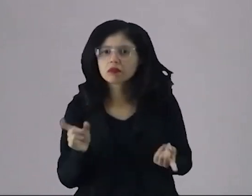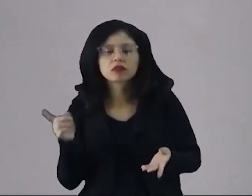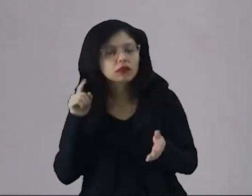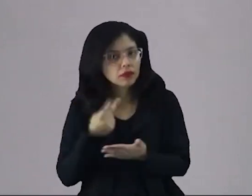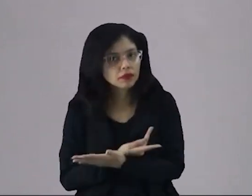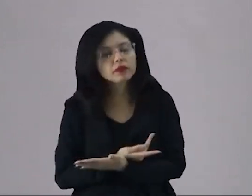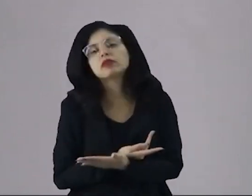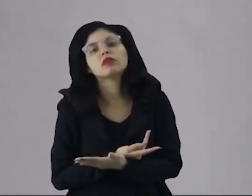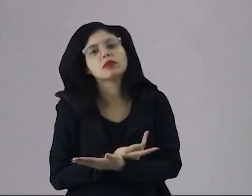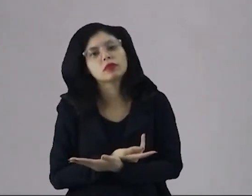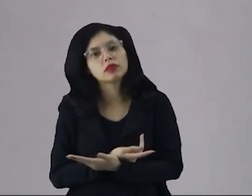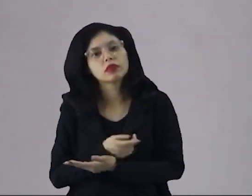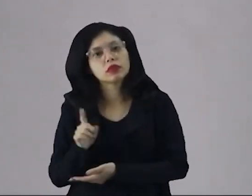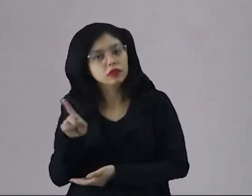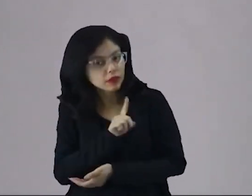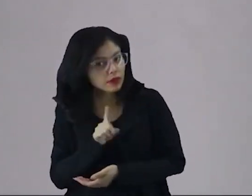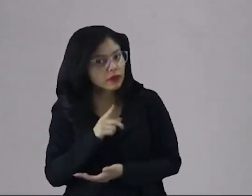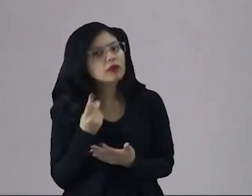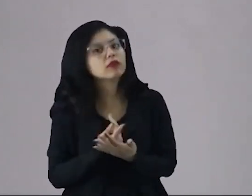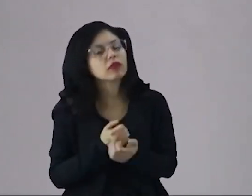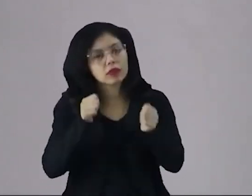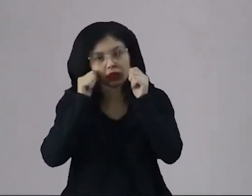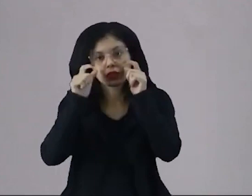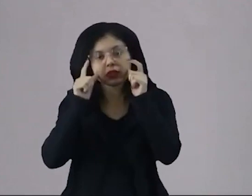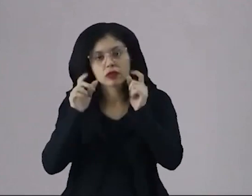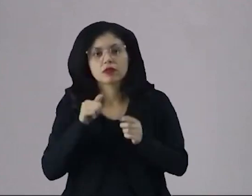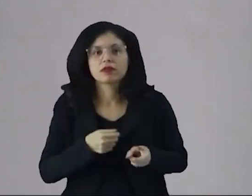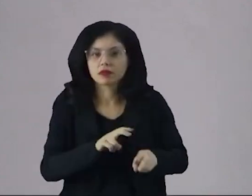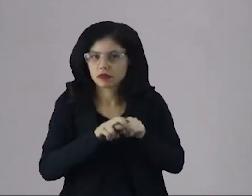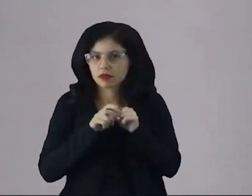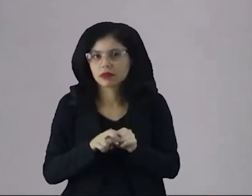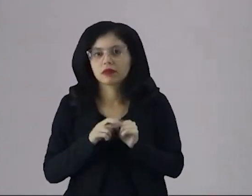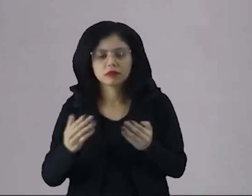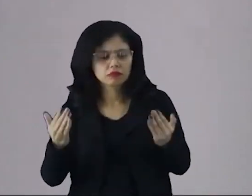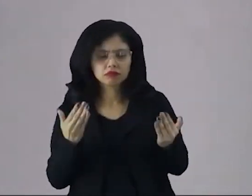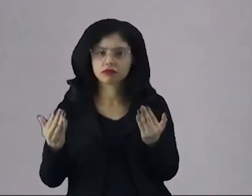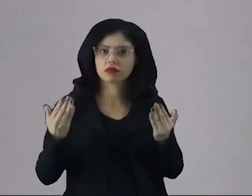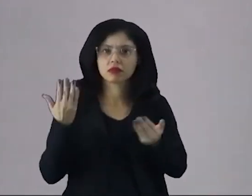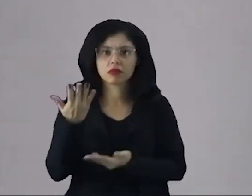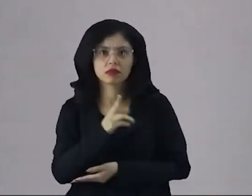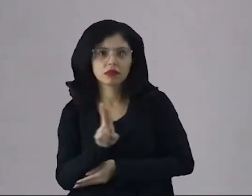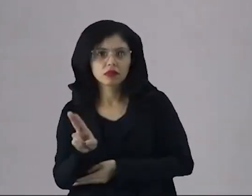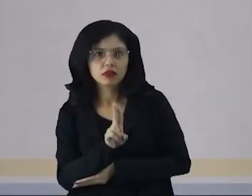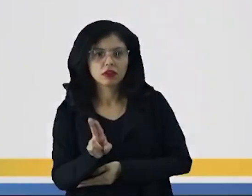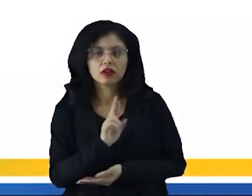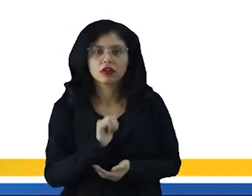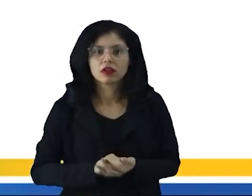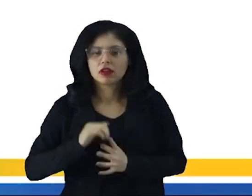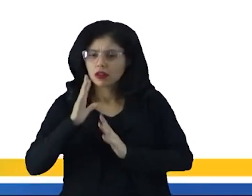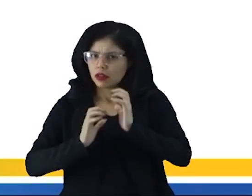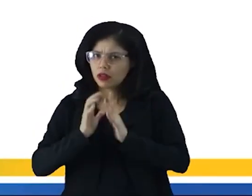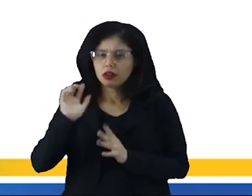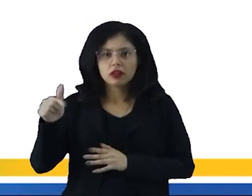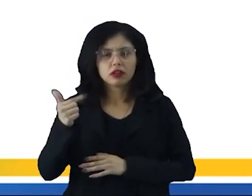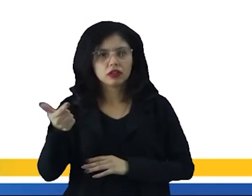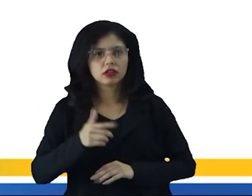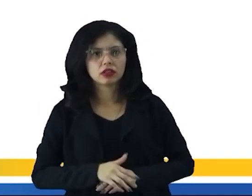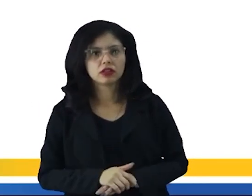está errada. E talvez nem esteja. Por isso é importante você associar esses nomes para não se confundir